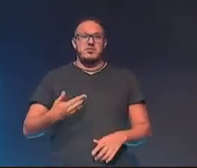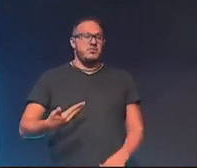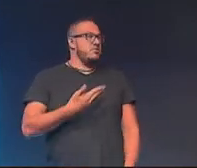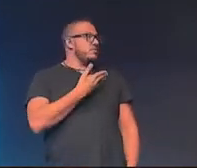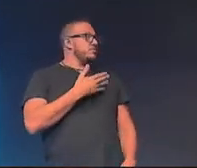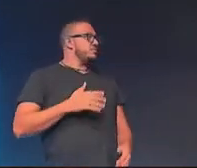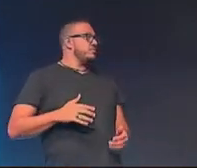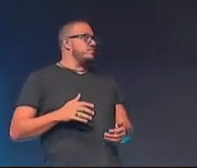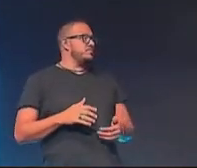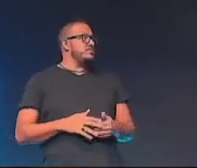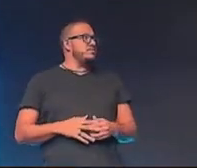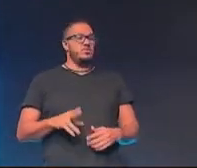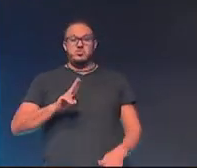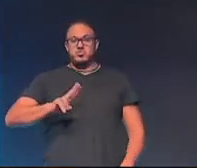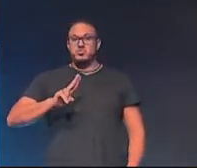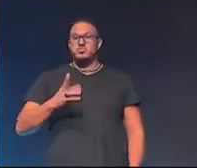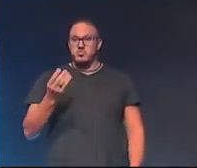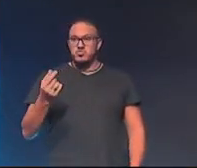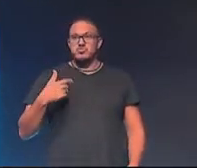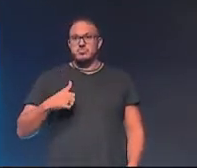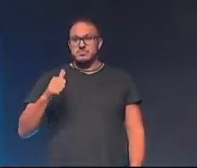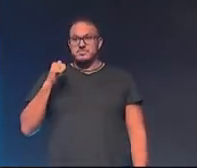aqui, eu uso muito essa ferramenta.